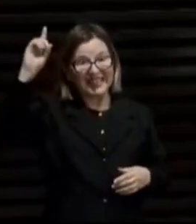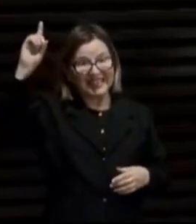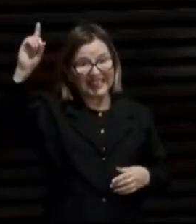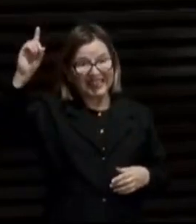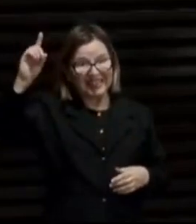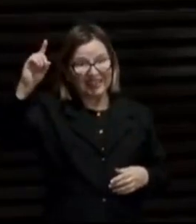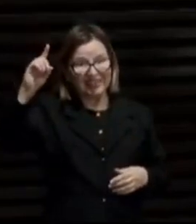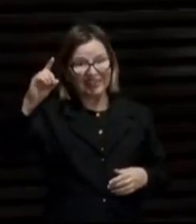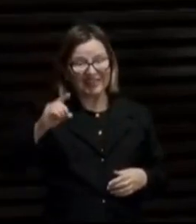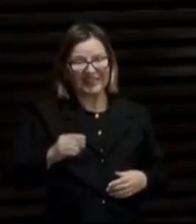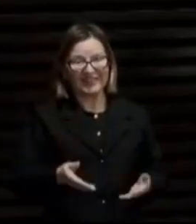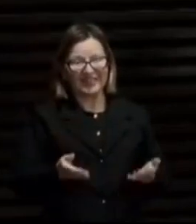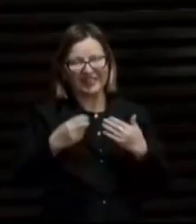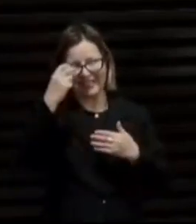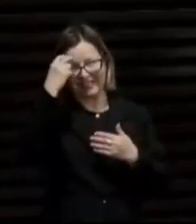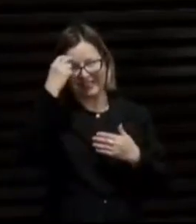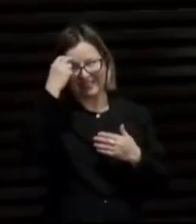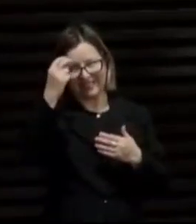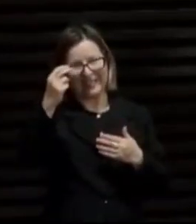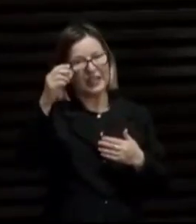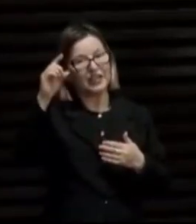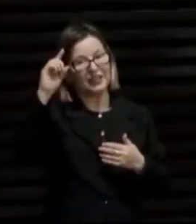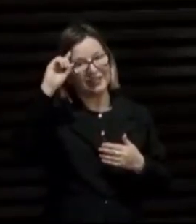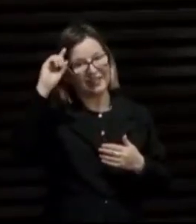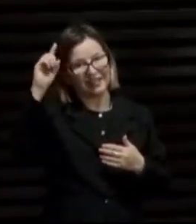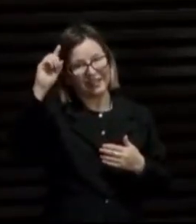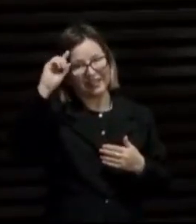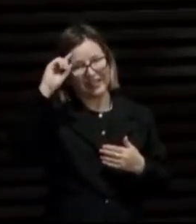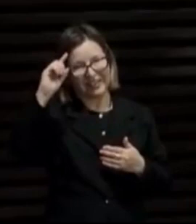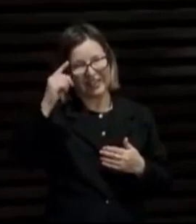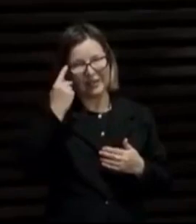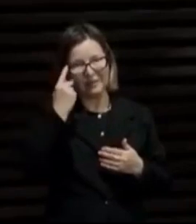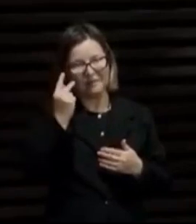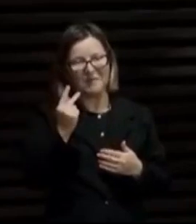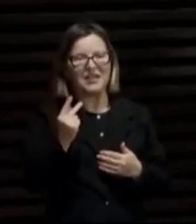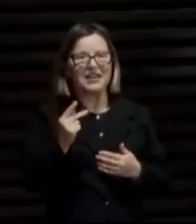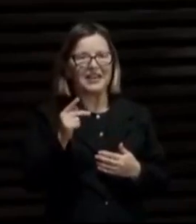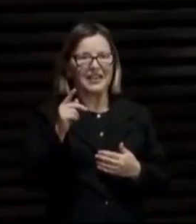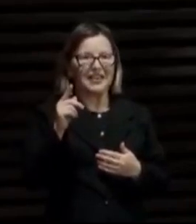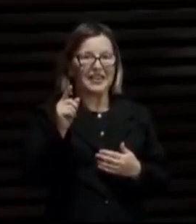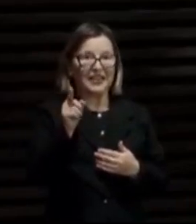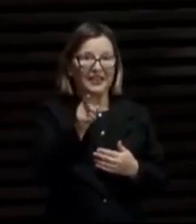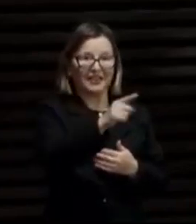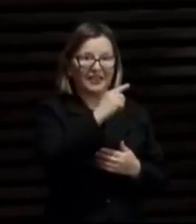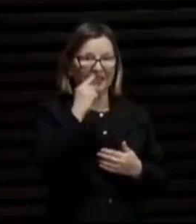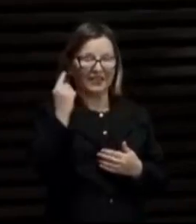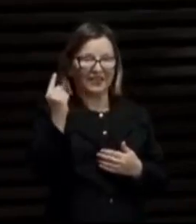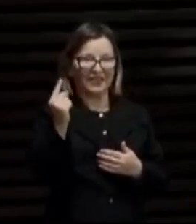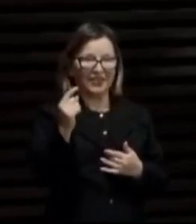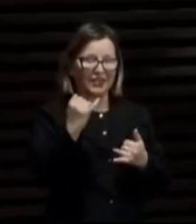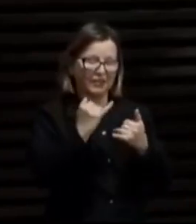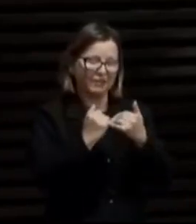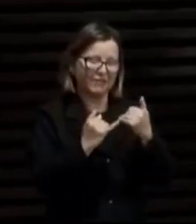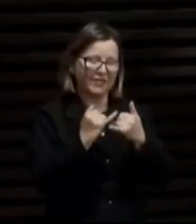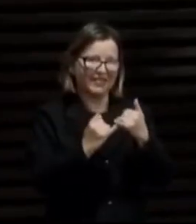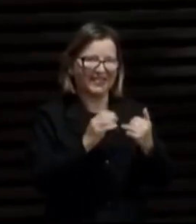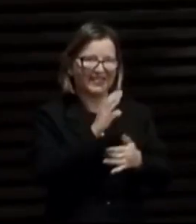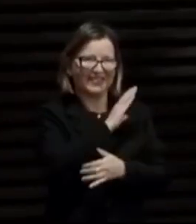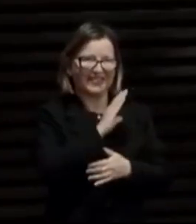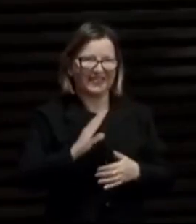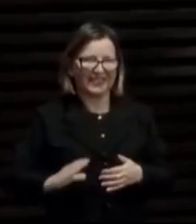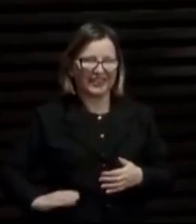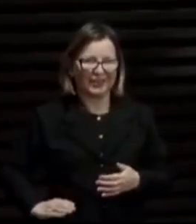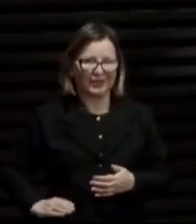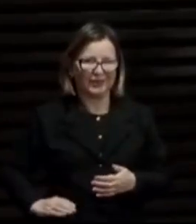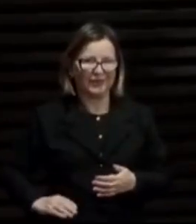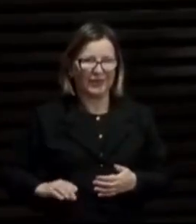nosso dia a dia a sermos parecidos com Cristo. Então, só para recapitular. Só é